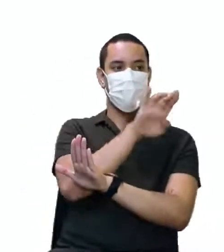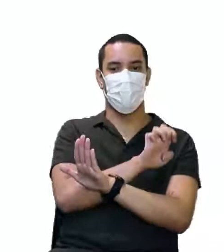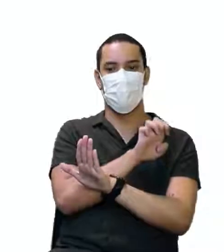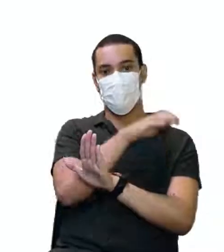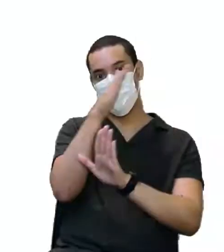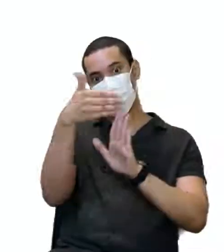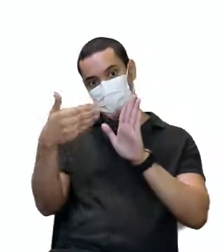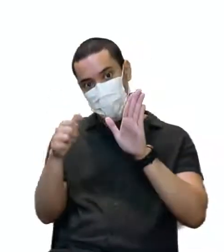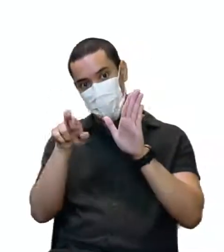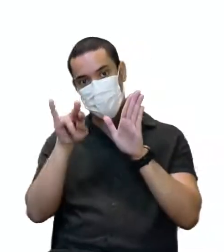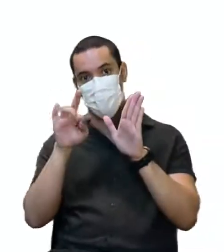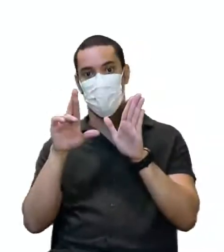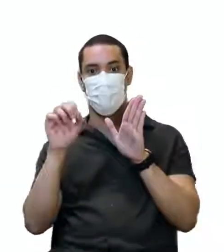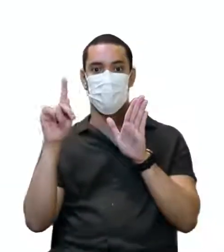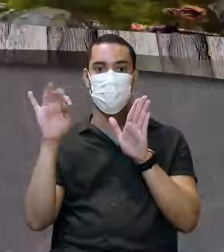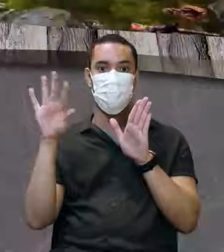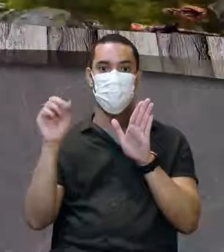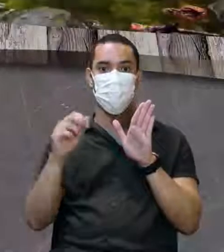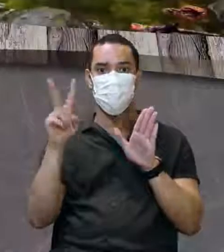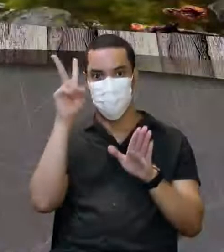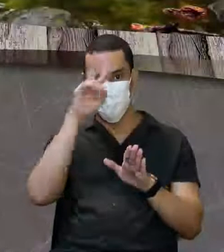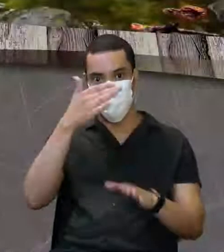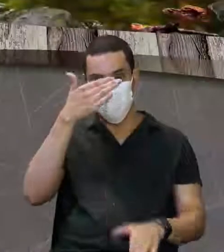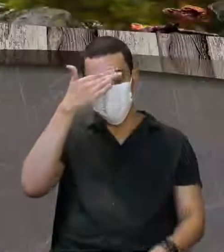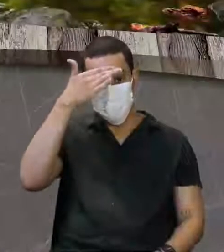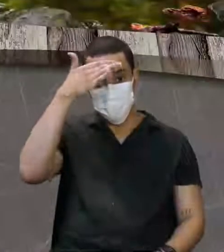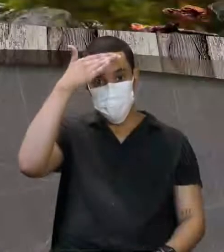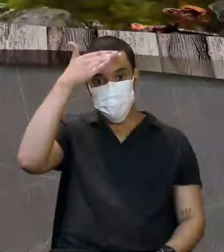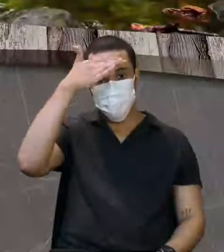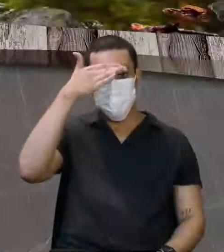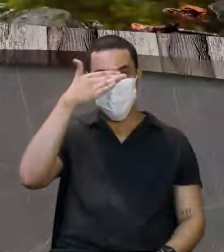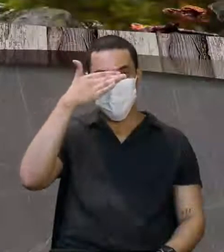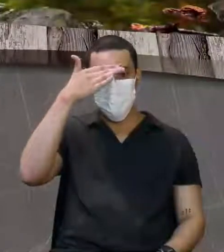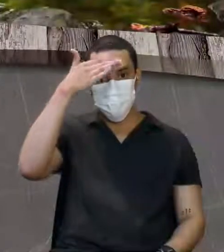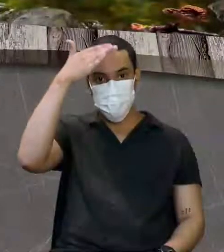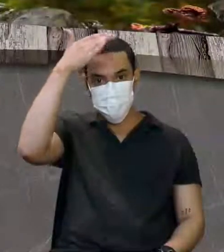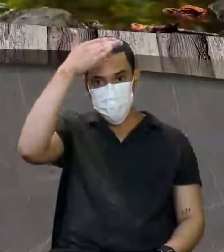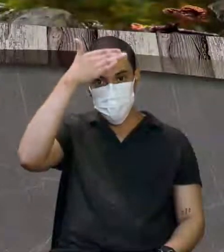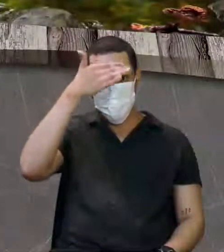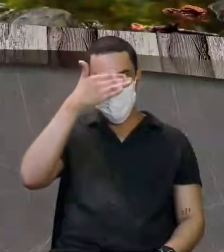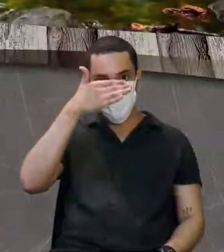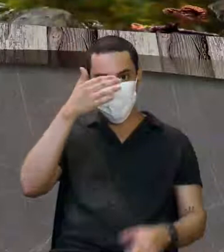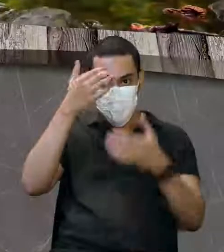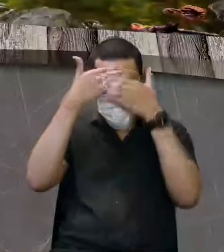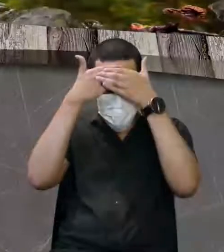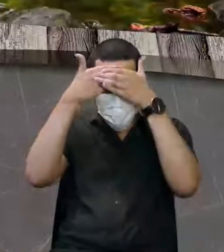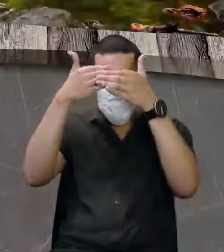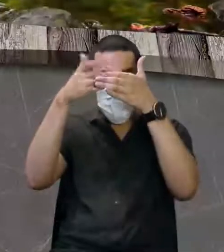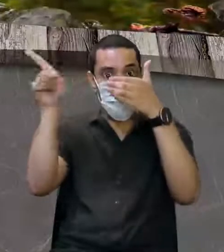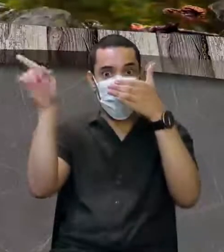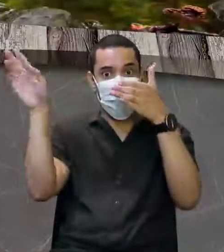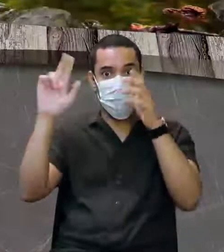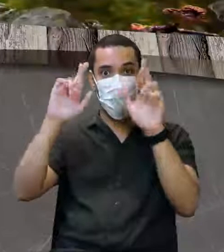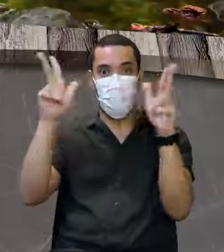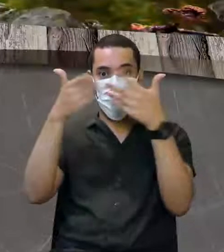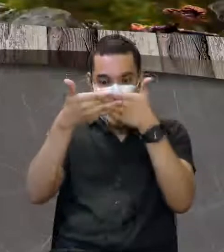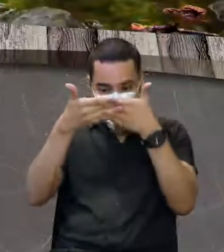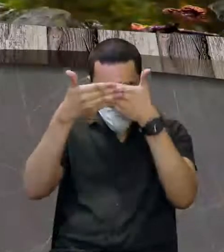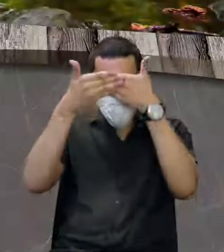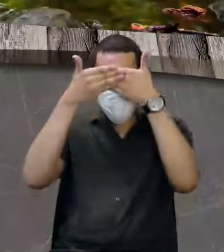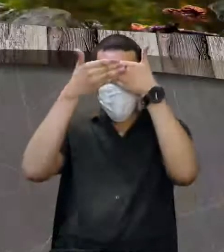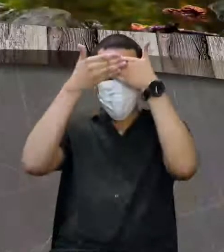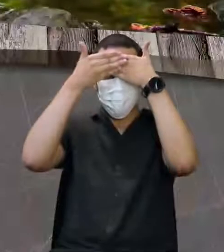pré-Australopithecus, a testa deles, tá vendo que está diminuindo já? Então, a testa deles, a região frontal,